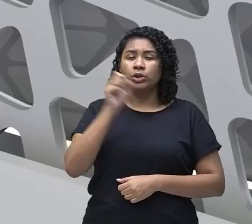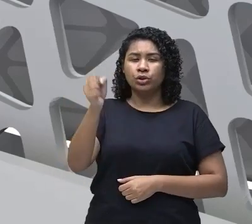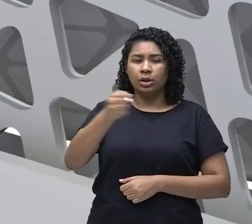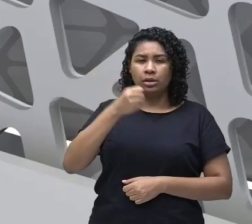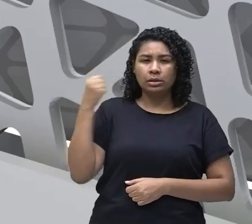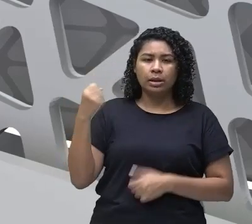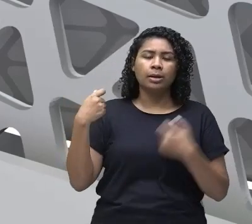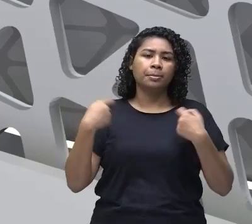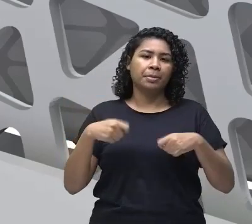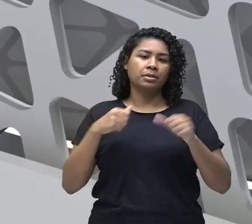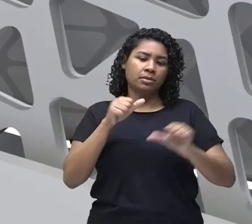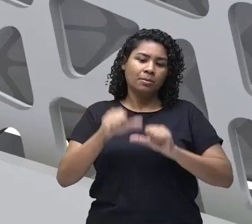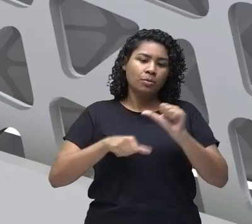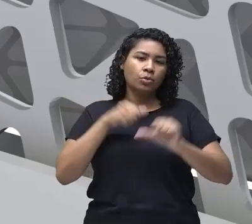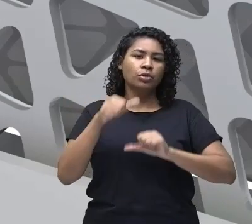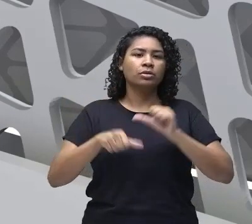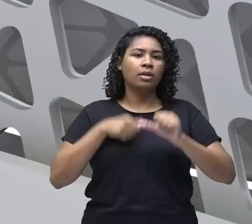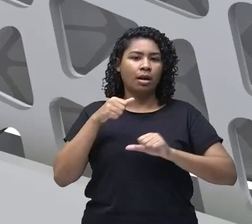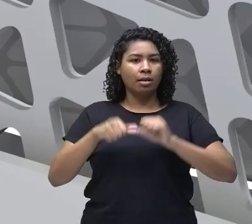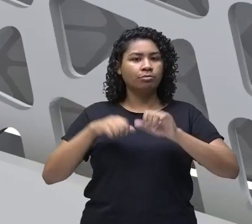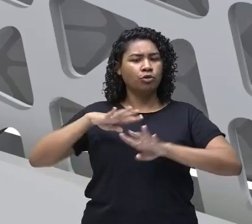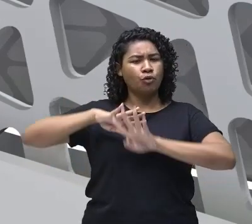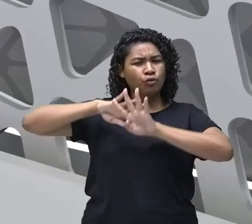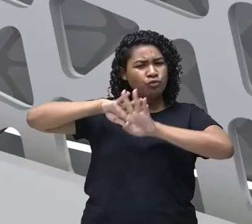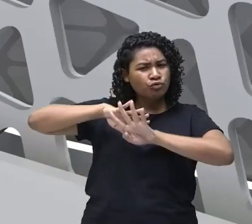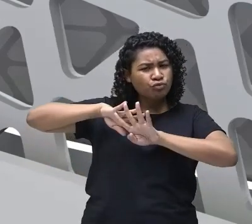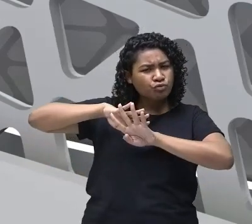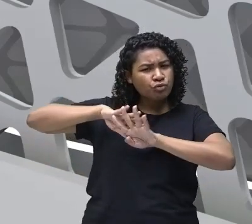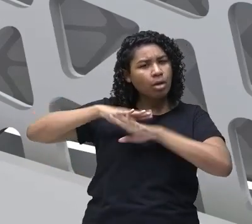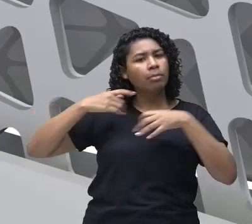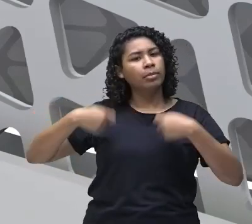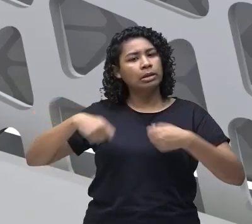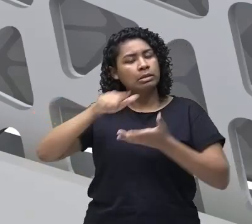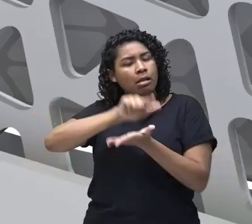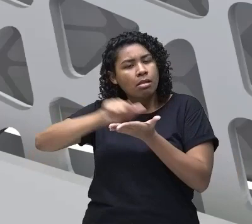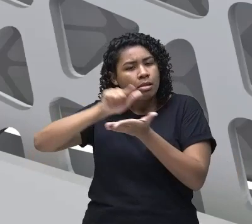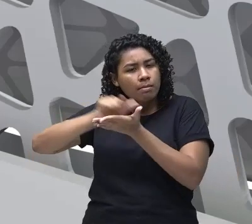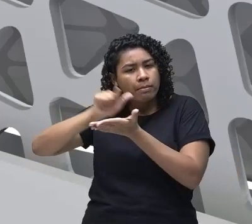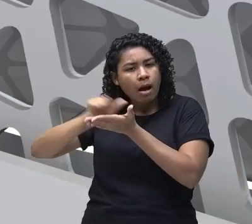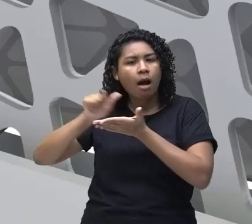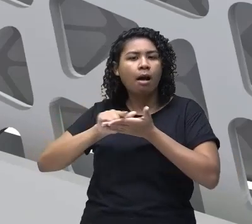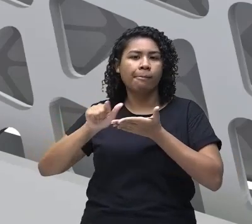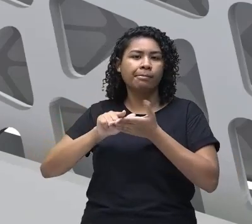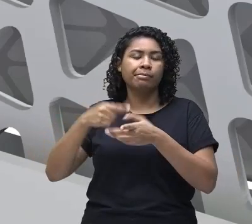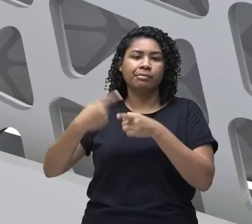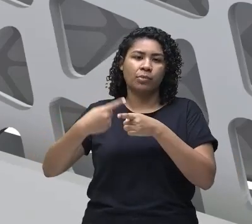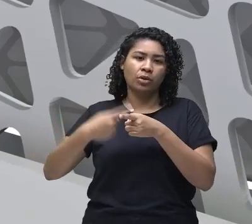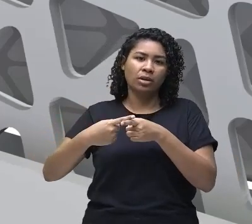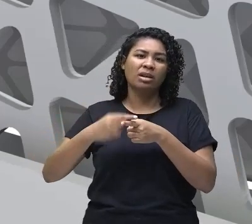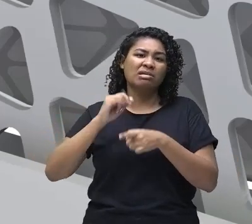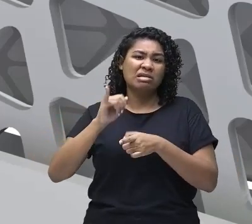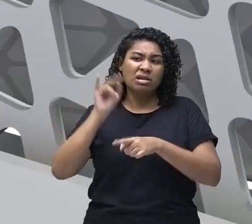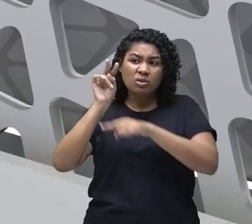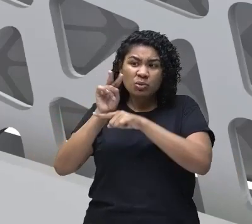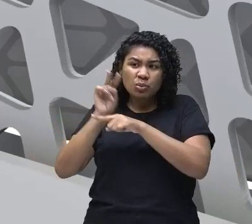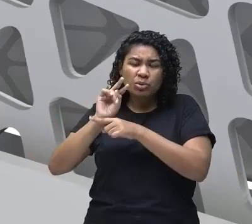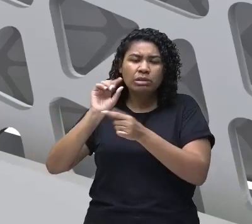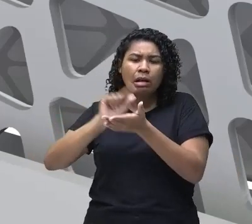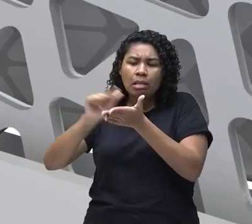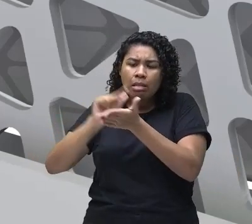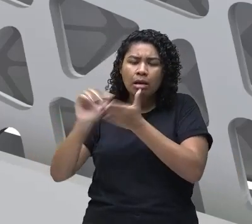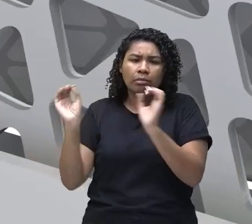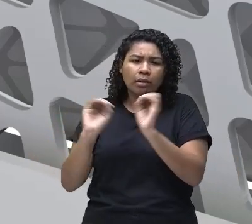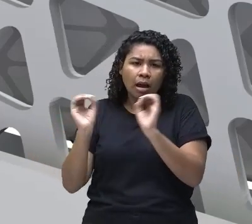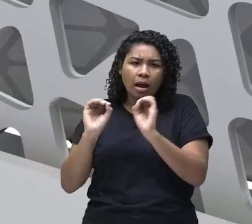filtro, ar-condicionados também que precisam de limpeza nos filtros, porque a falta de manutenção libera aí